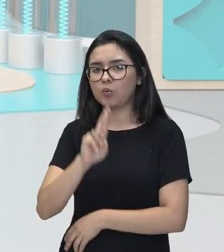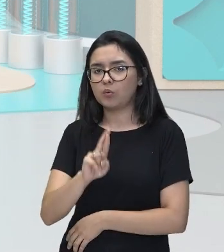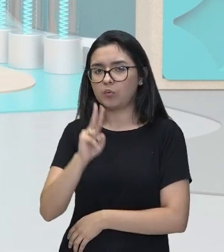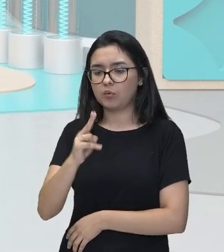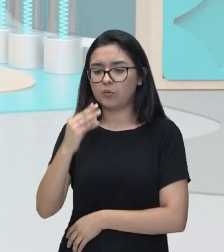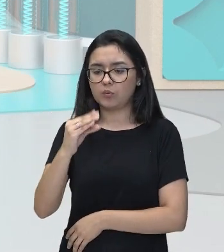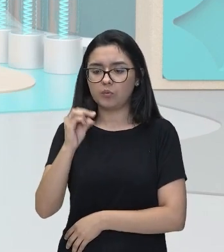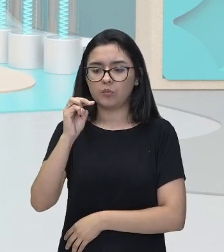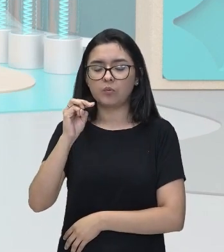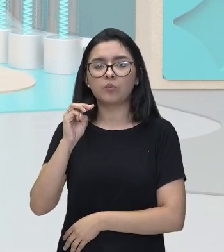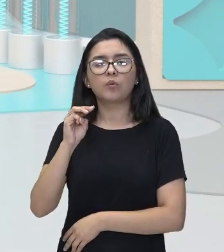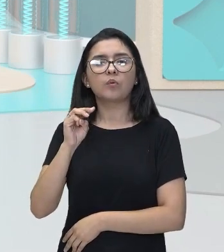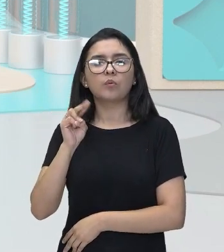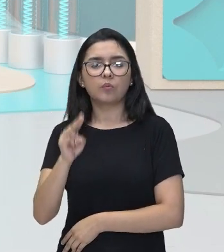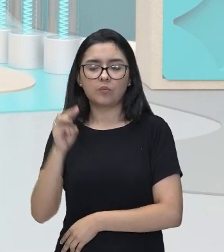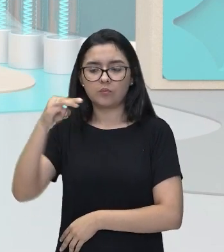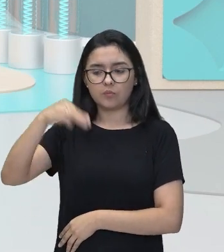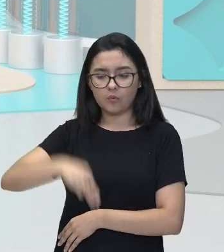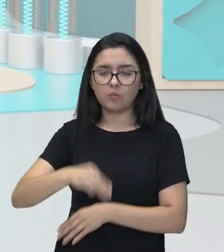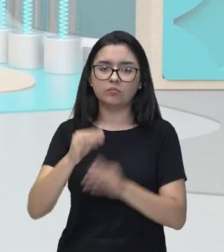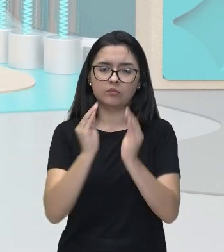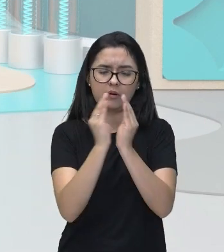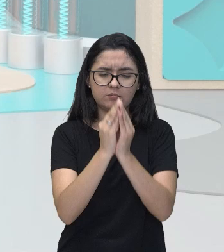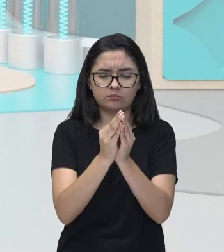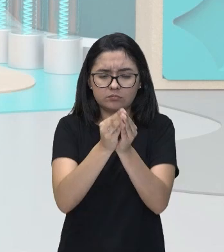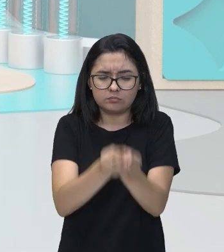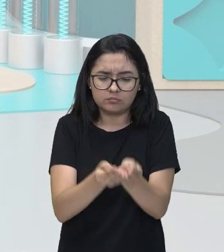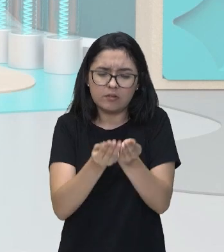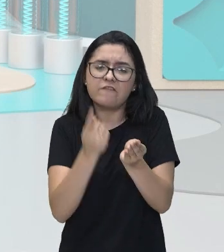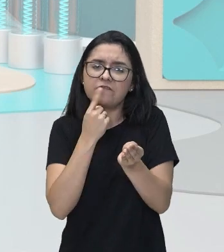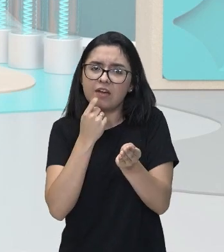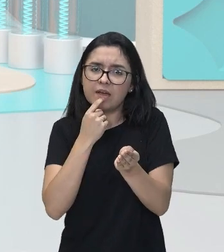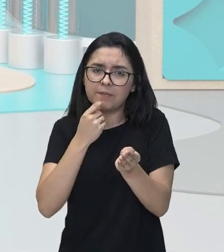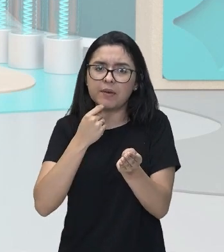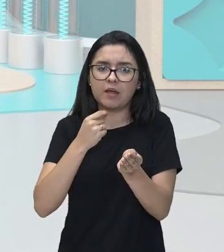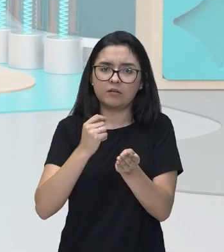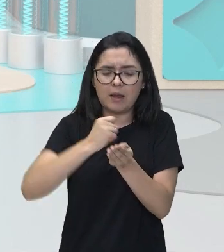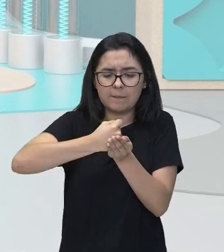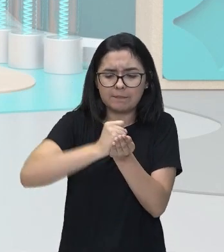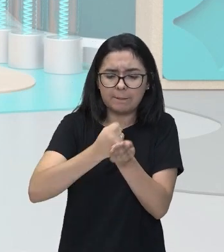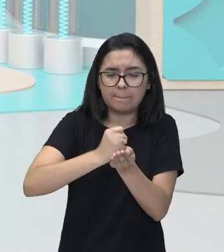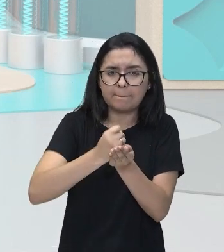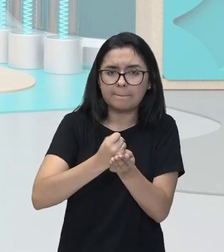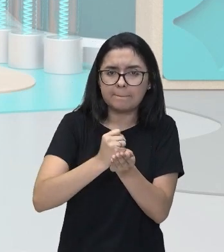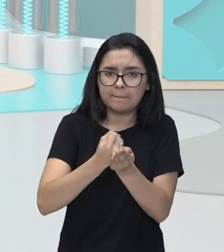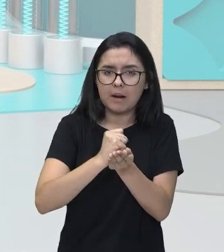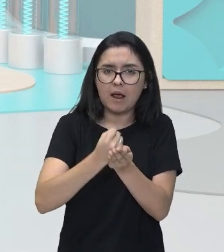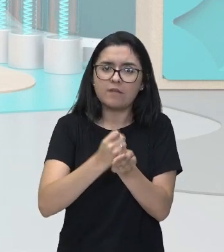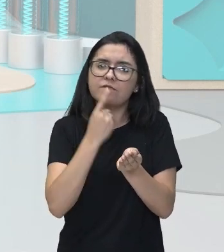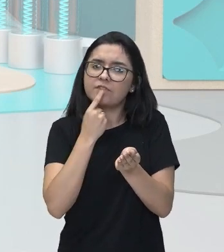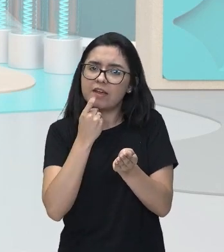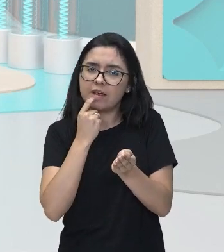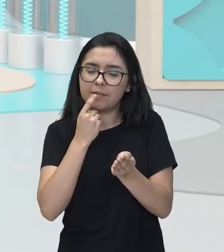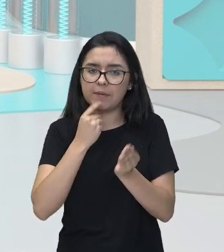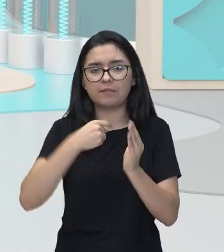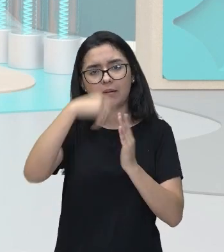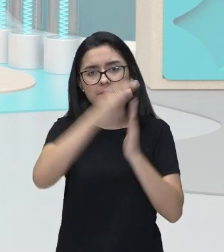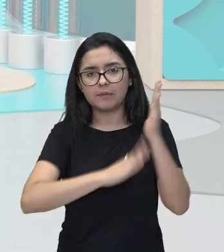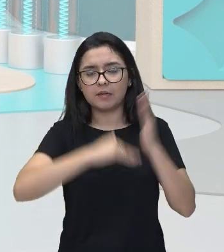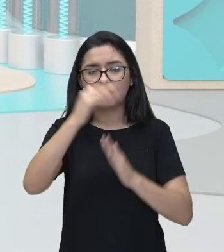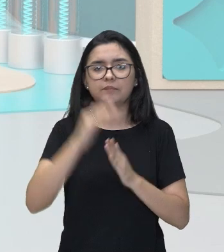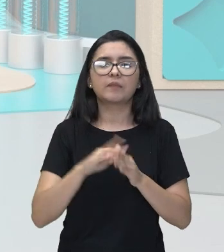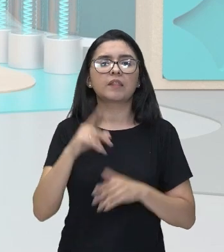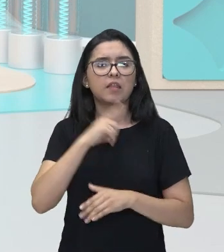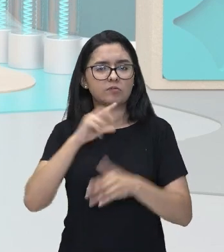eles produzem. Aqui você está vendo a tinta vermelha, que tem um significado também para cada etnia, quando eles vão para a